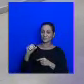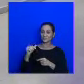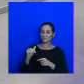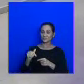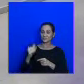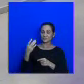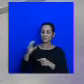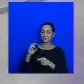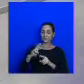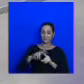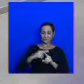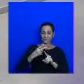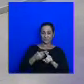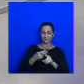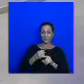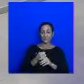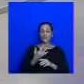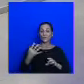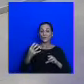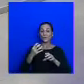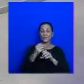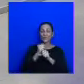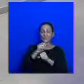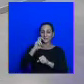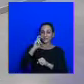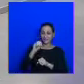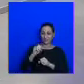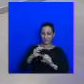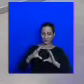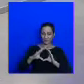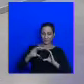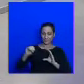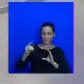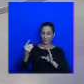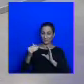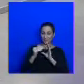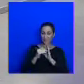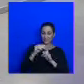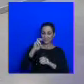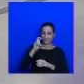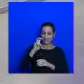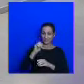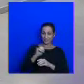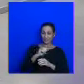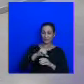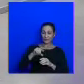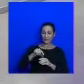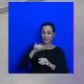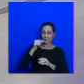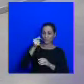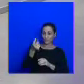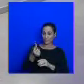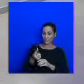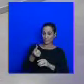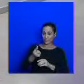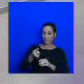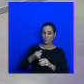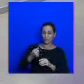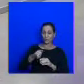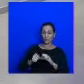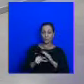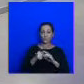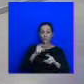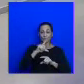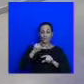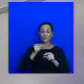102.958,07. A Dupla Cena, que tem um universo de 50 bolas, numeradas de 0 a 50. Vamos sortear 6 dezenas no primeiro